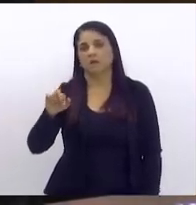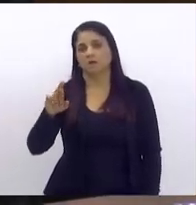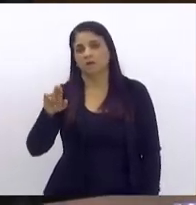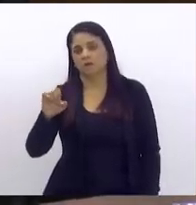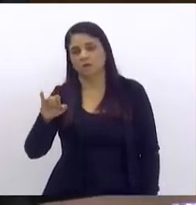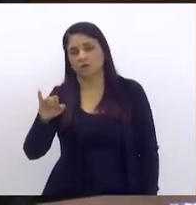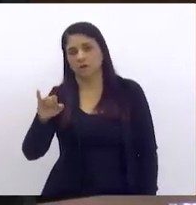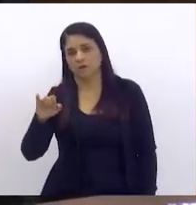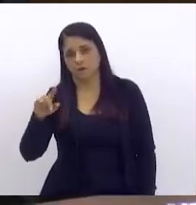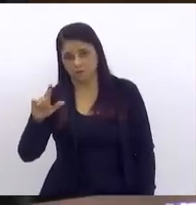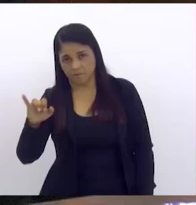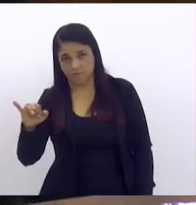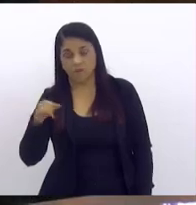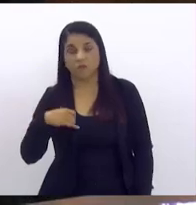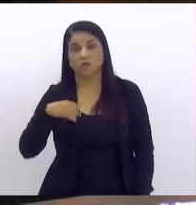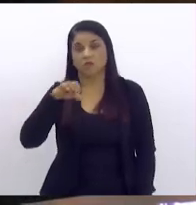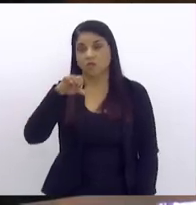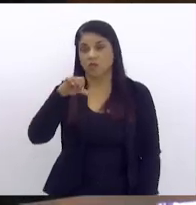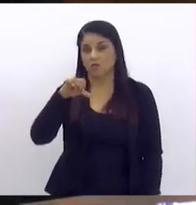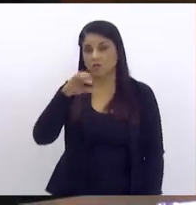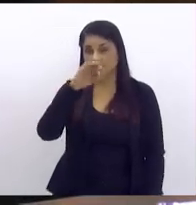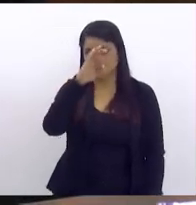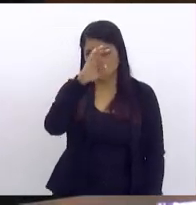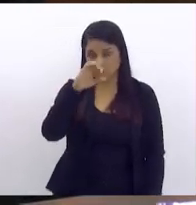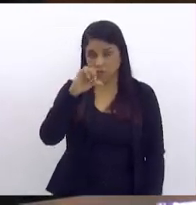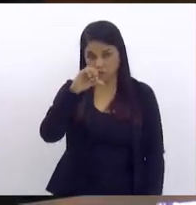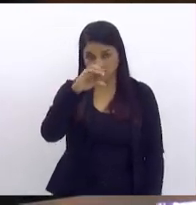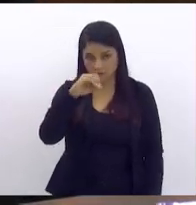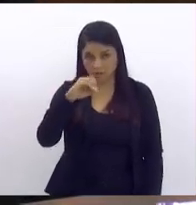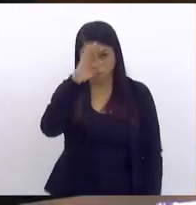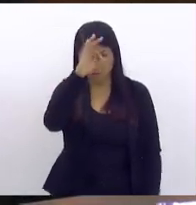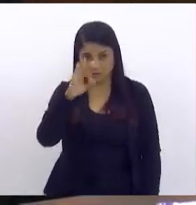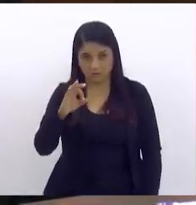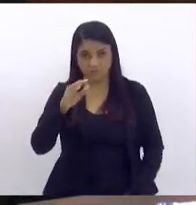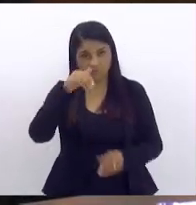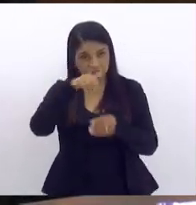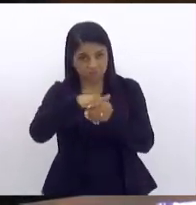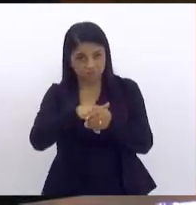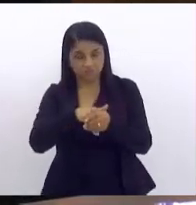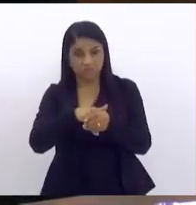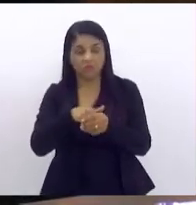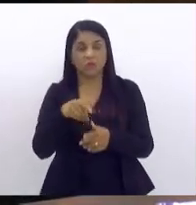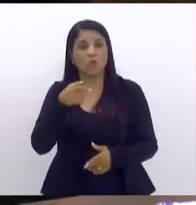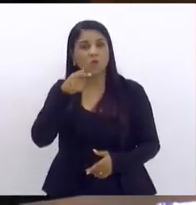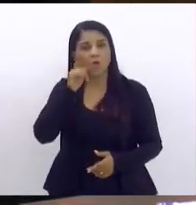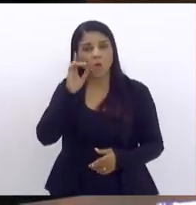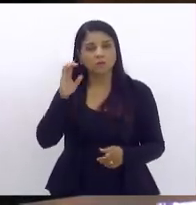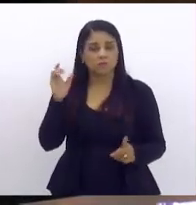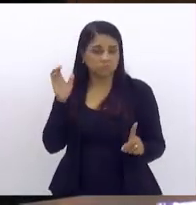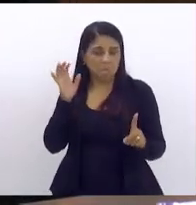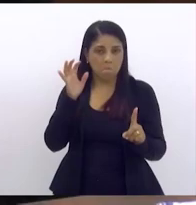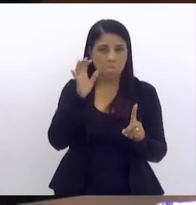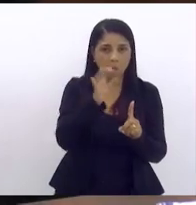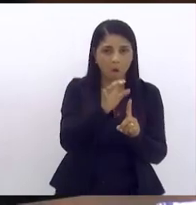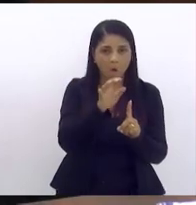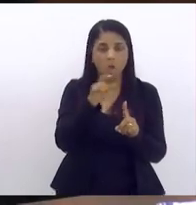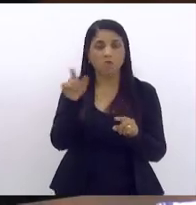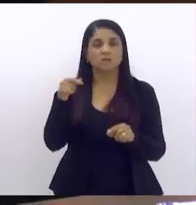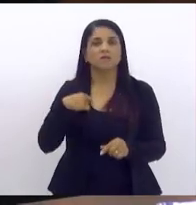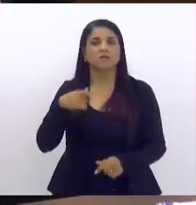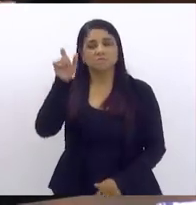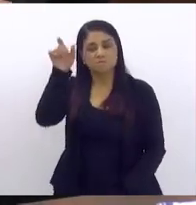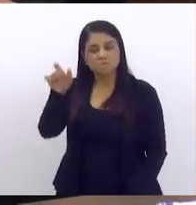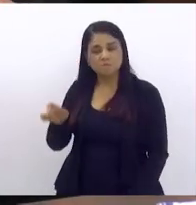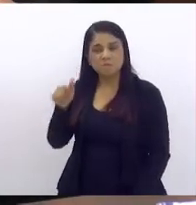Mas, infelizmente, ontem ele foi atacado pela aquela figura folclórica que existe em Maricá,